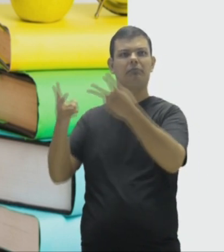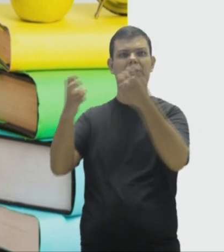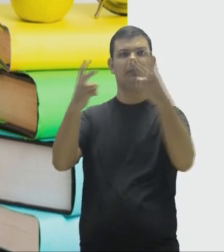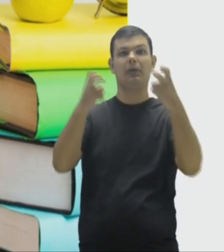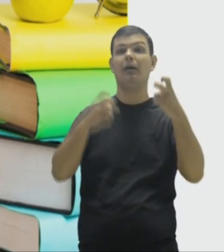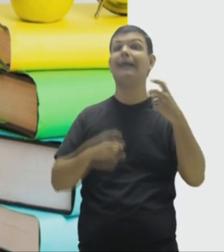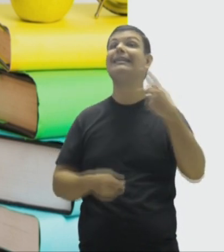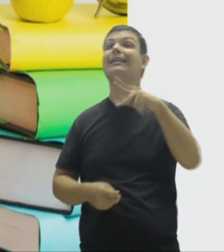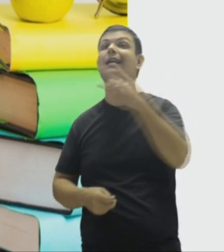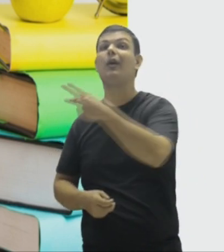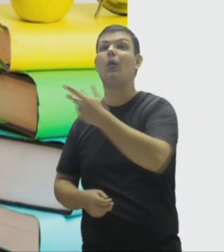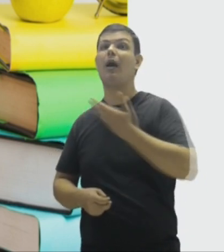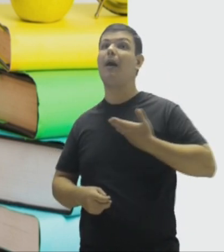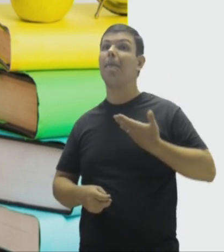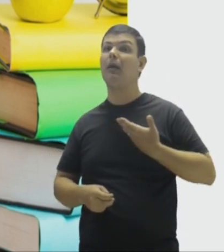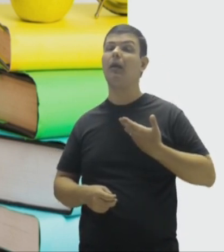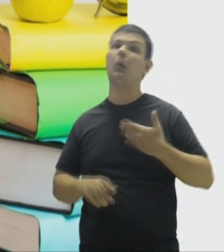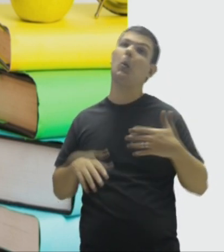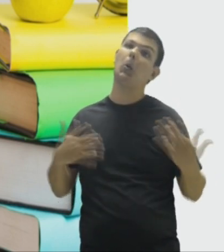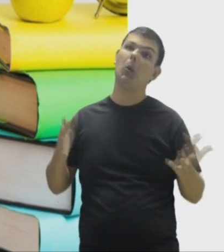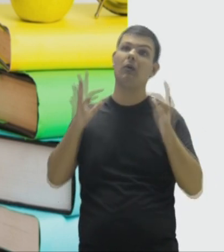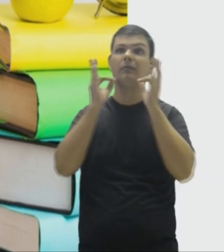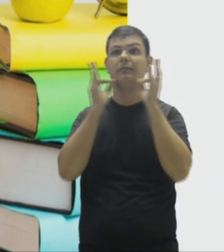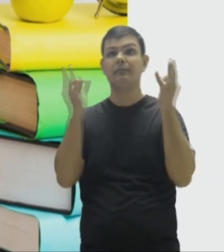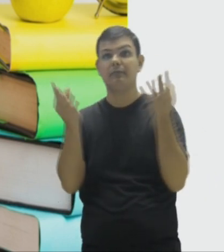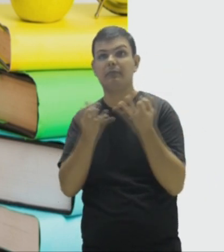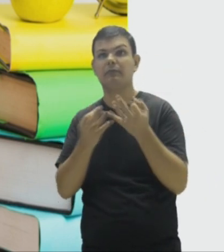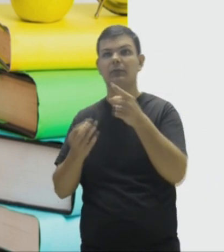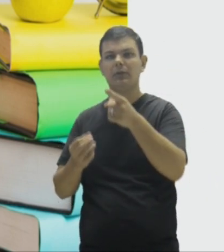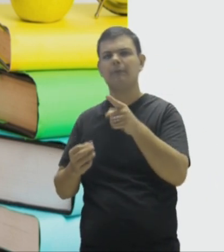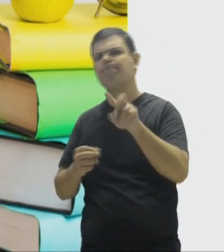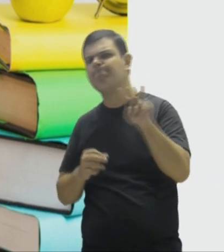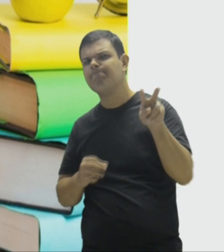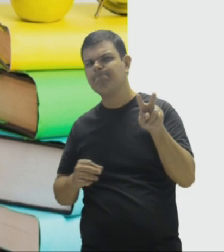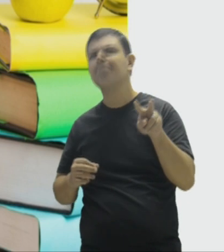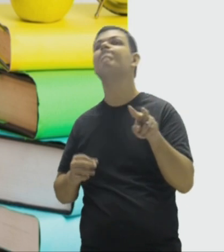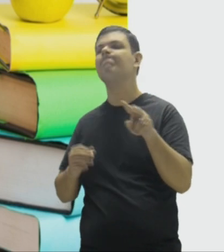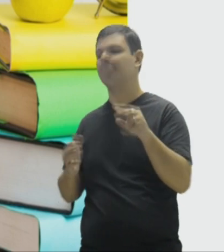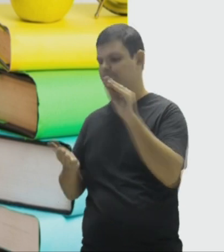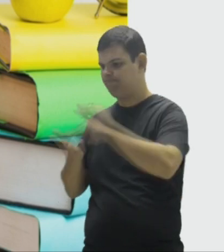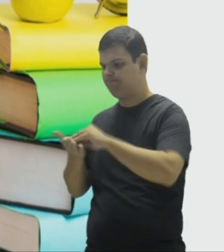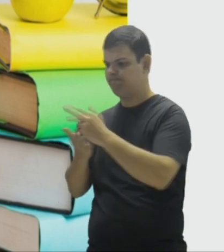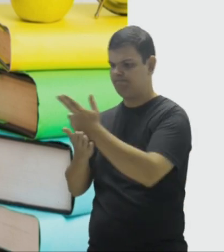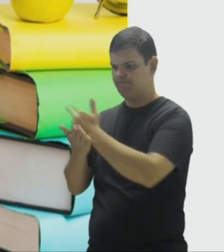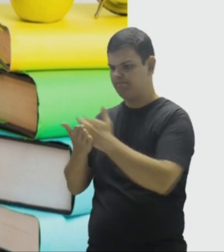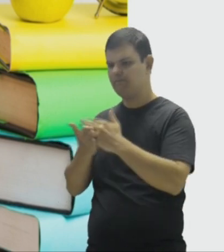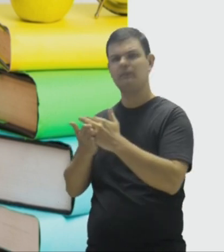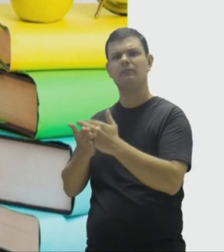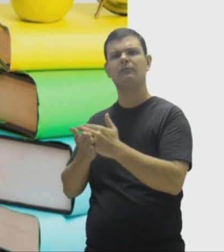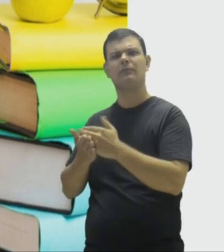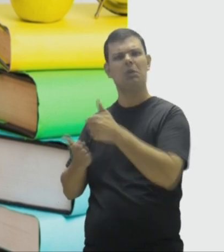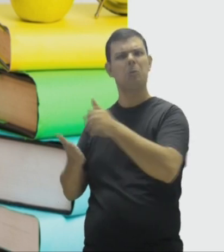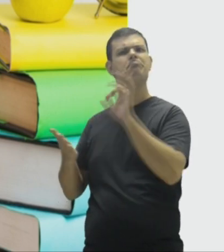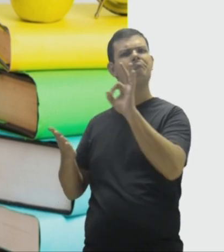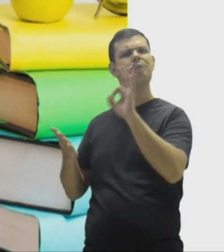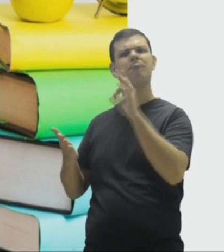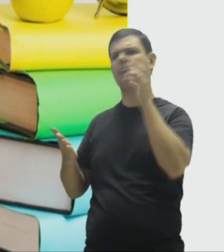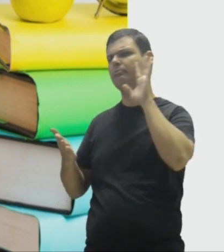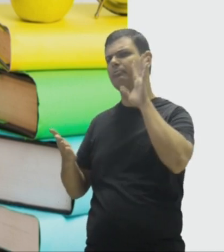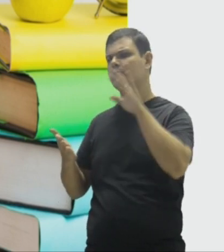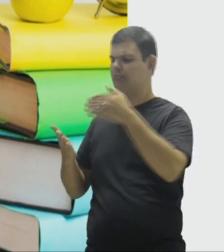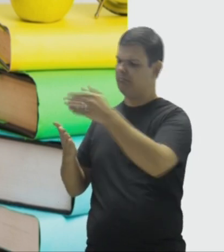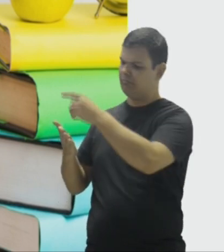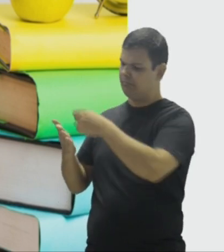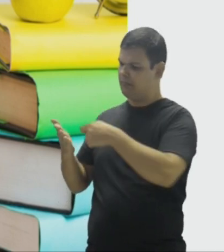seus amigos, entre os seus familiares. Você vai retratar nesse desenho, ok? Tente fazer um desenho bem bacana. Só